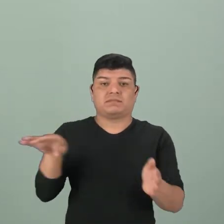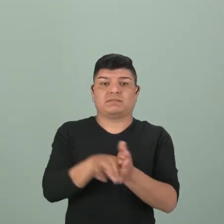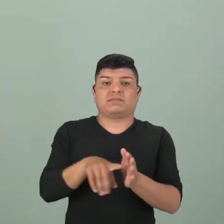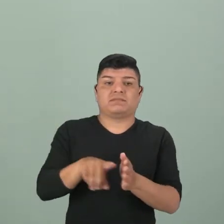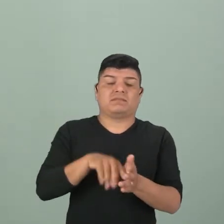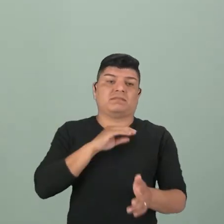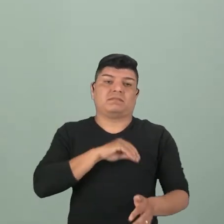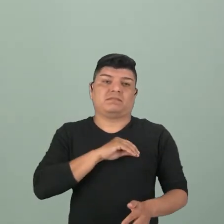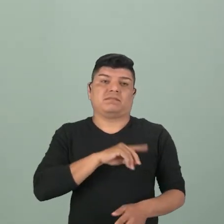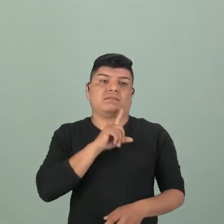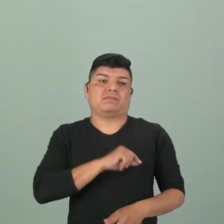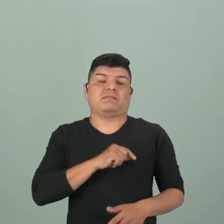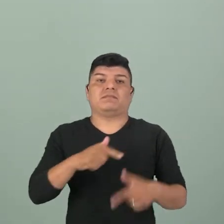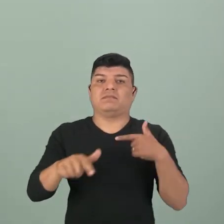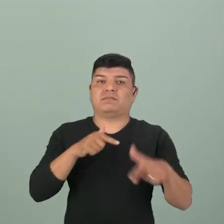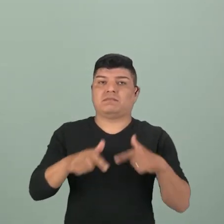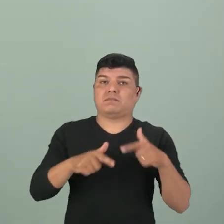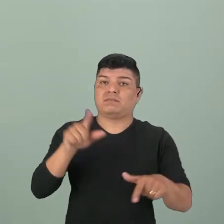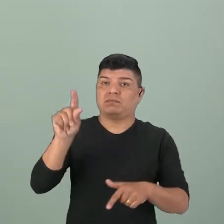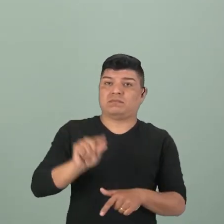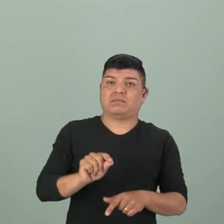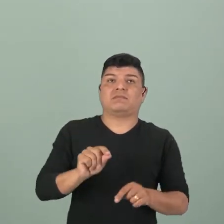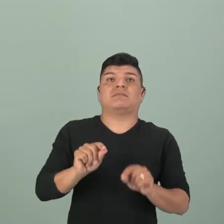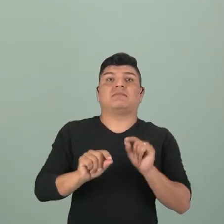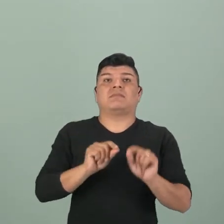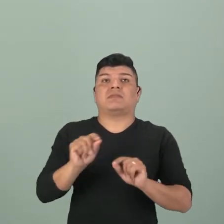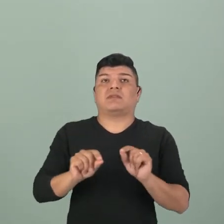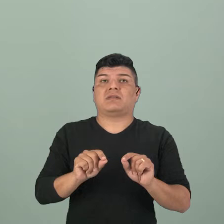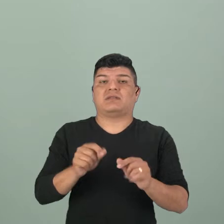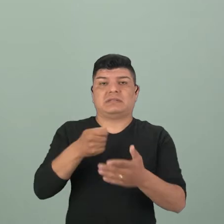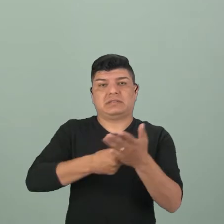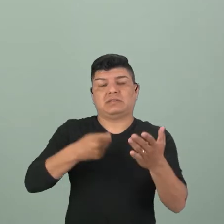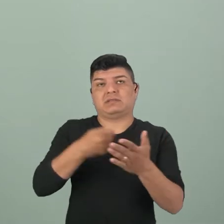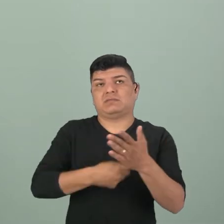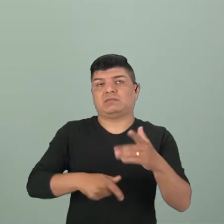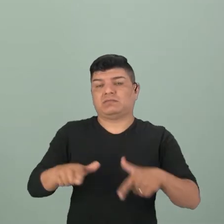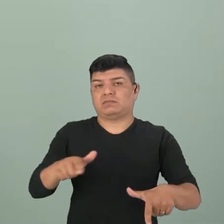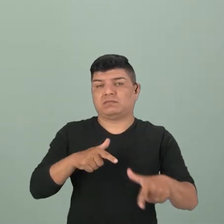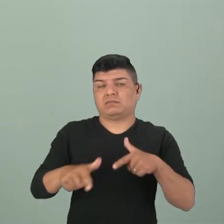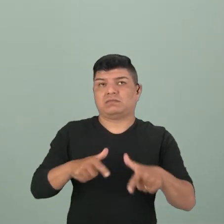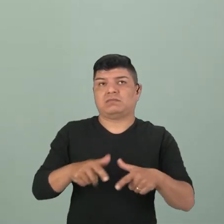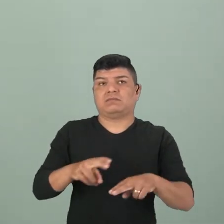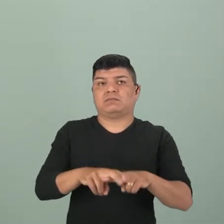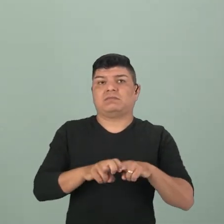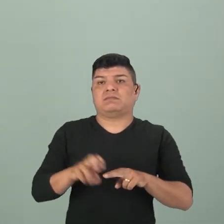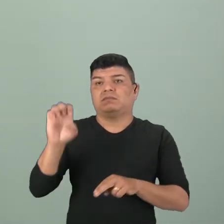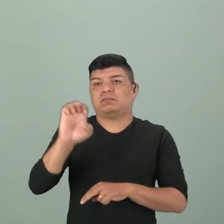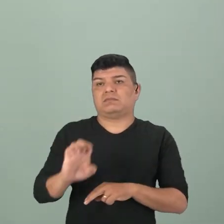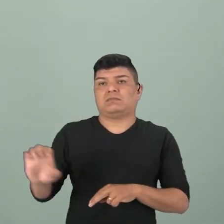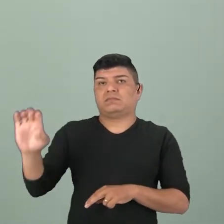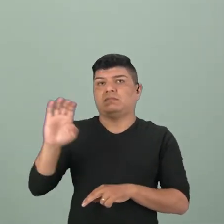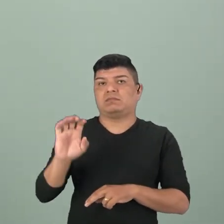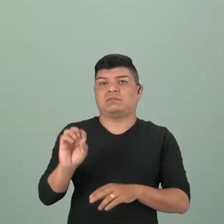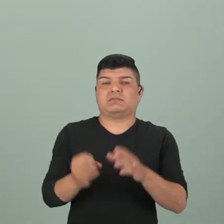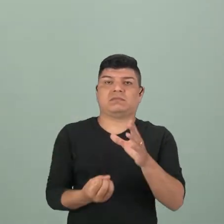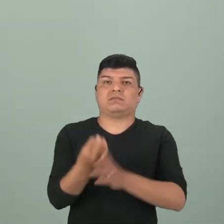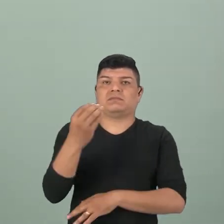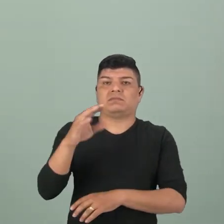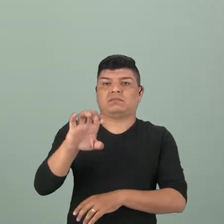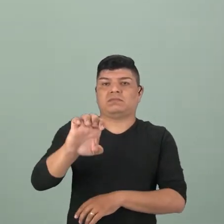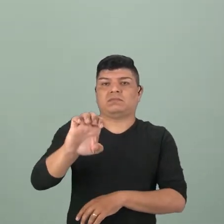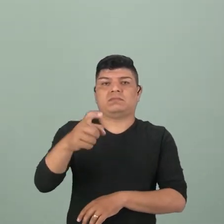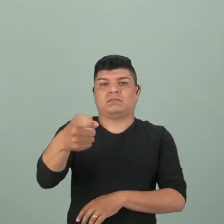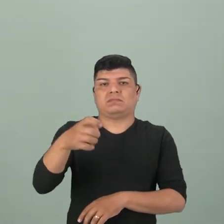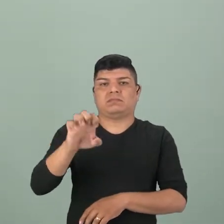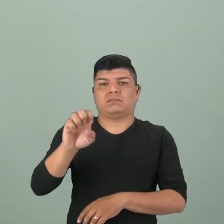ganhar menos, vão aceitar trabalhar por menos e explorar essa mão de obra. Então, lá na Europa surge esse fenômeno chamado